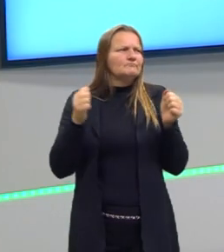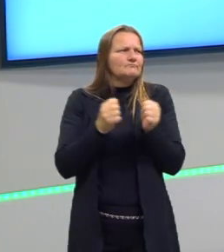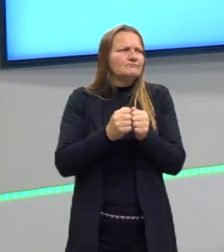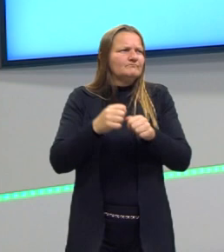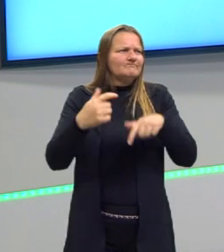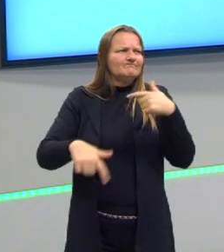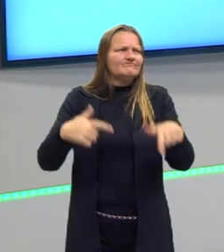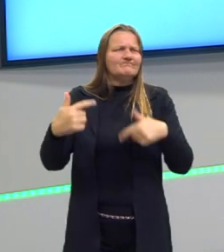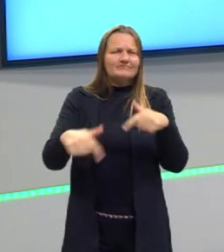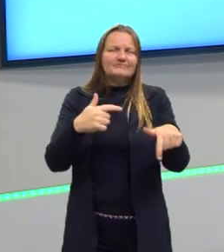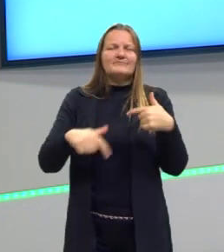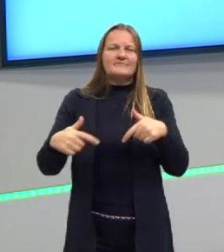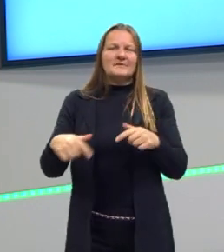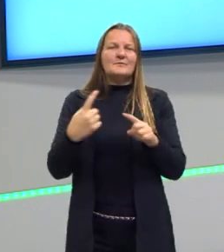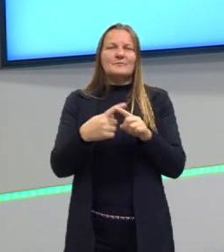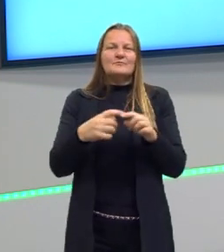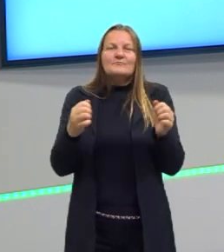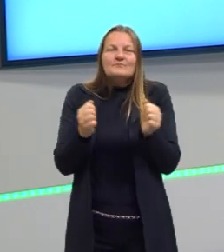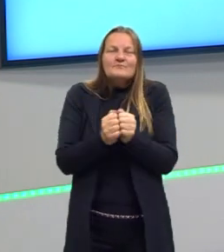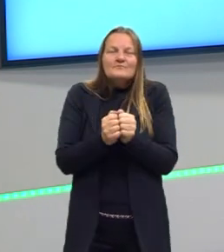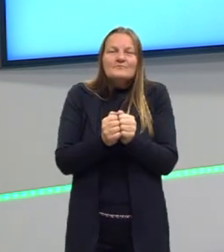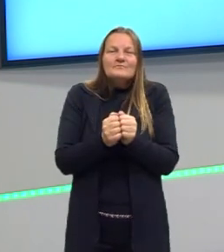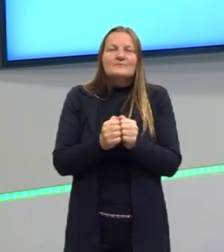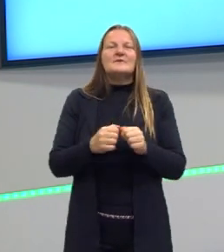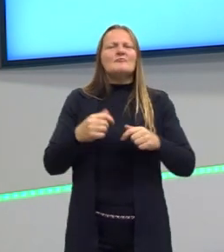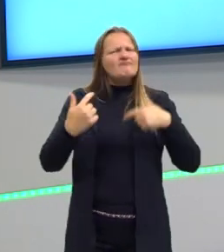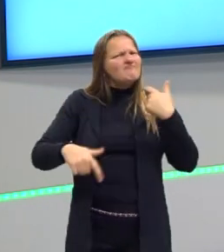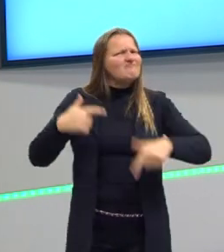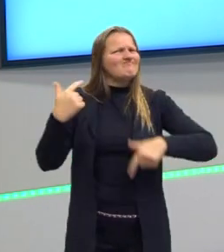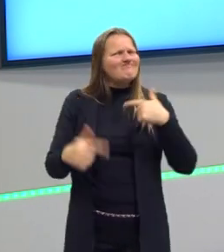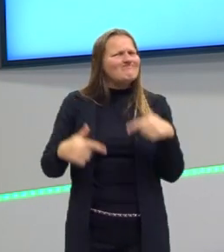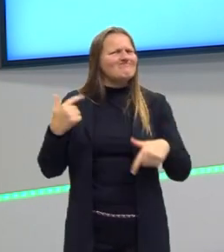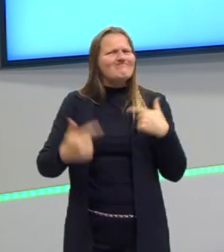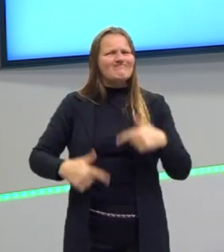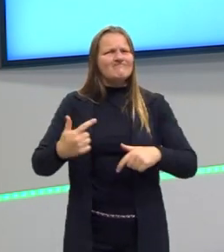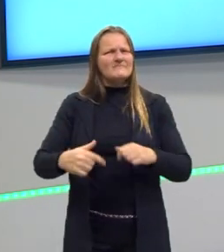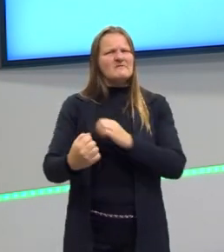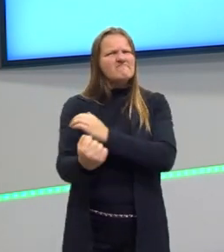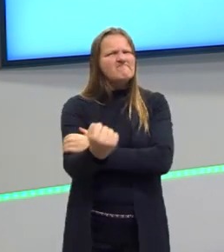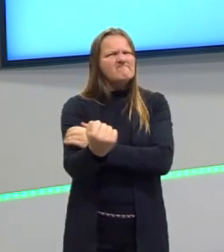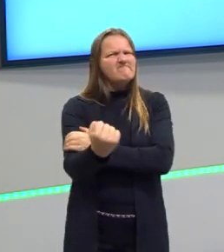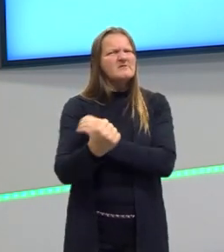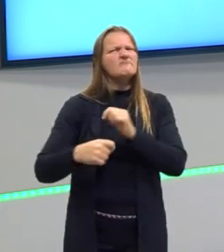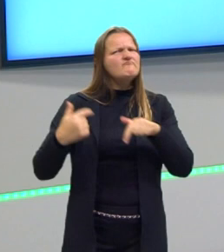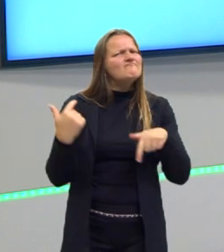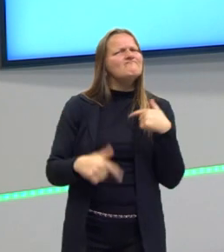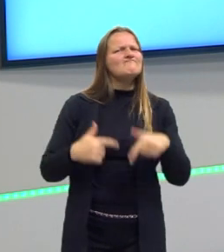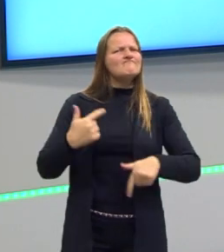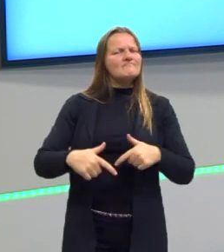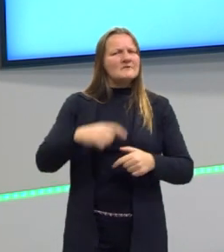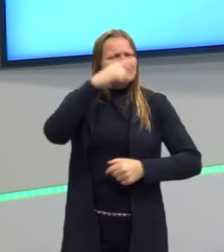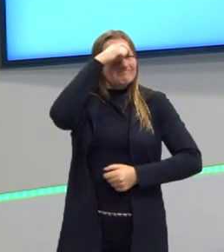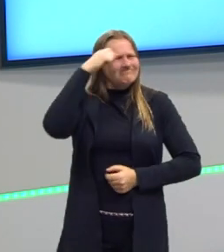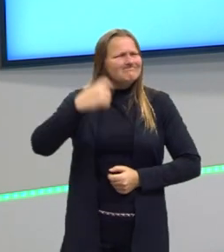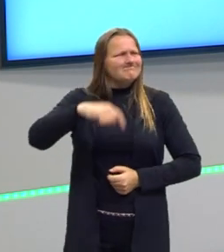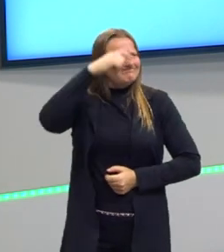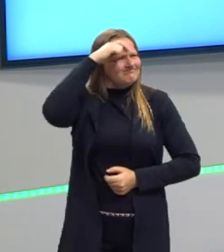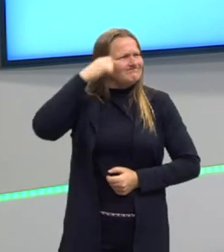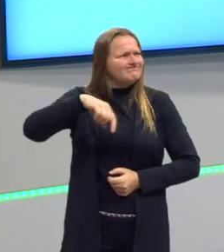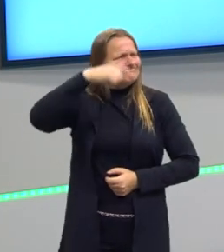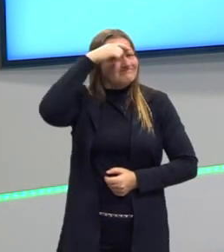conte Wando né tanto o seu trabalho braçal Se nós formos analisar